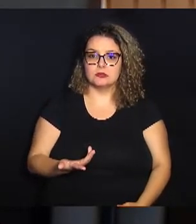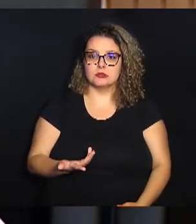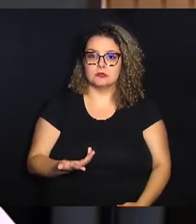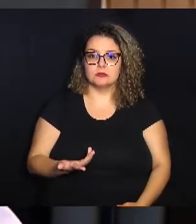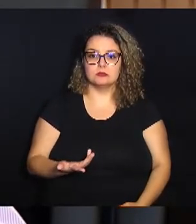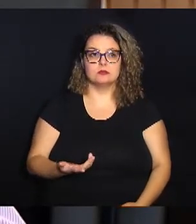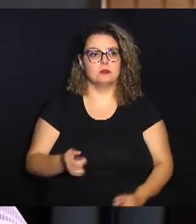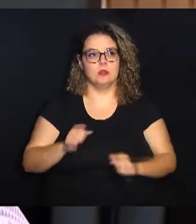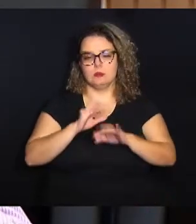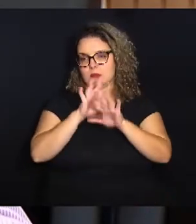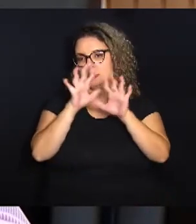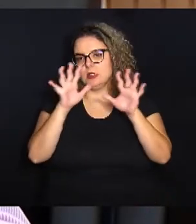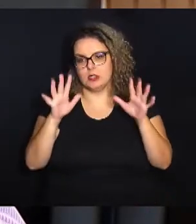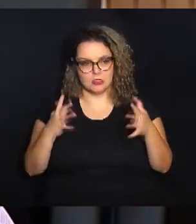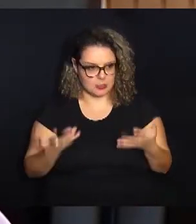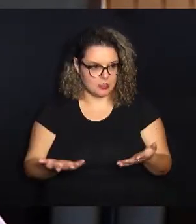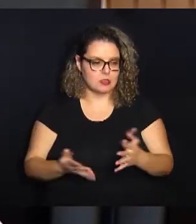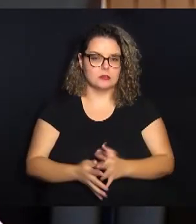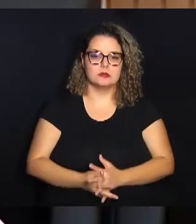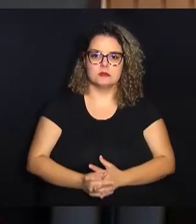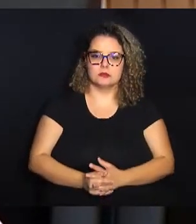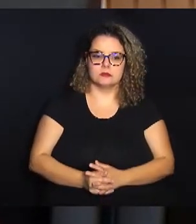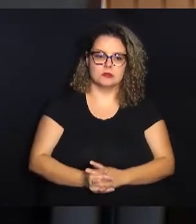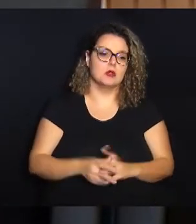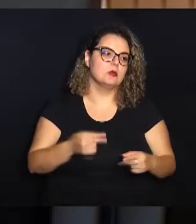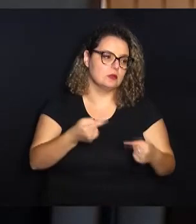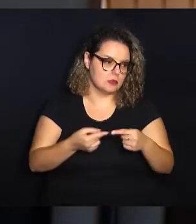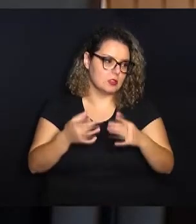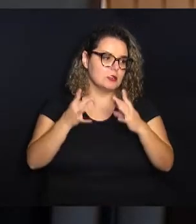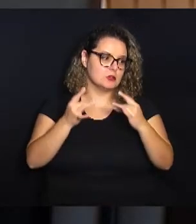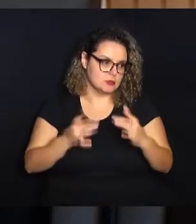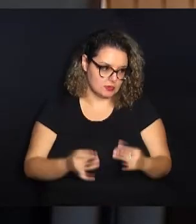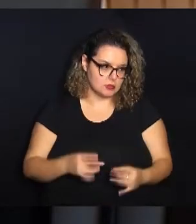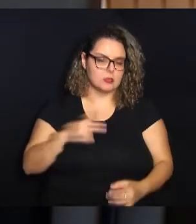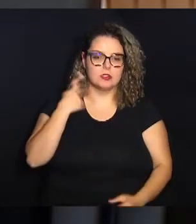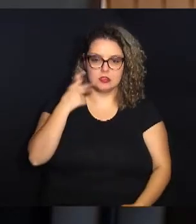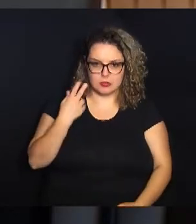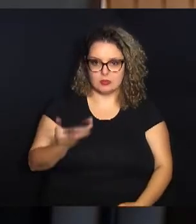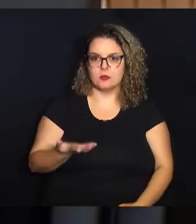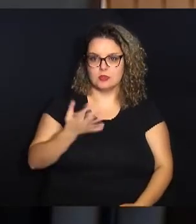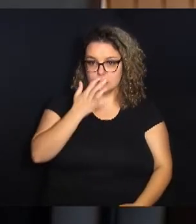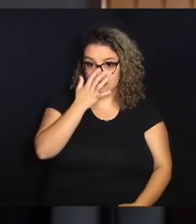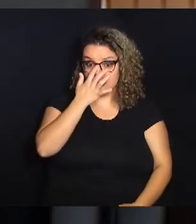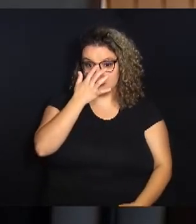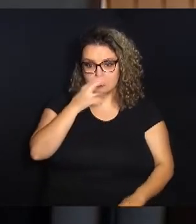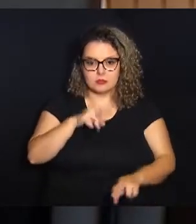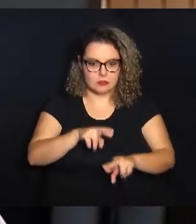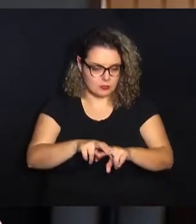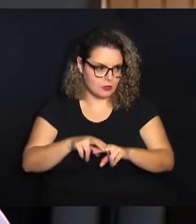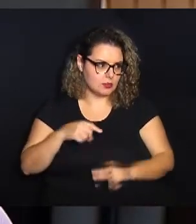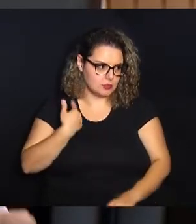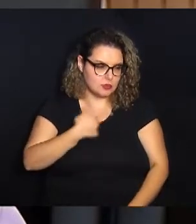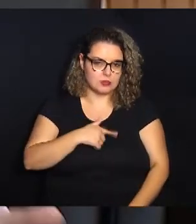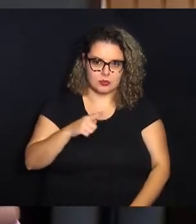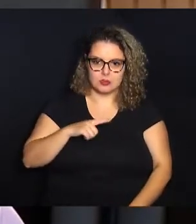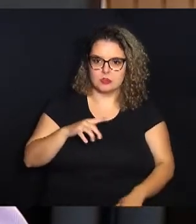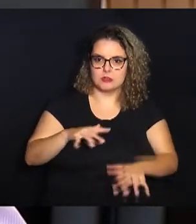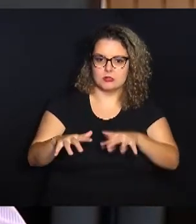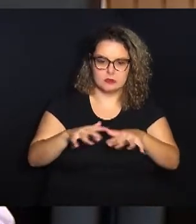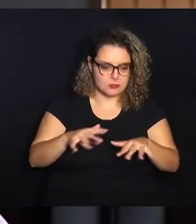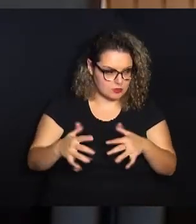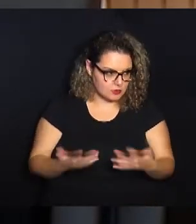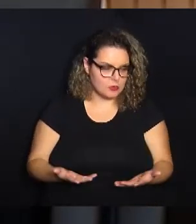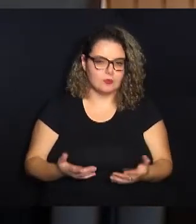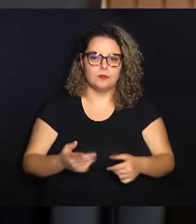jogarmos luz e fazer o debate aprofundado da política, e por isso nós temos nos